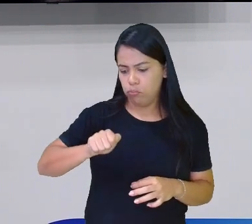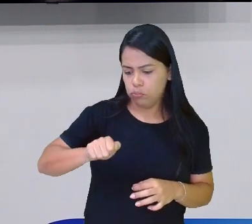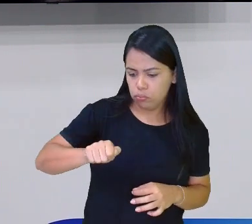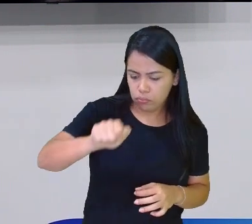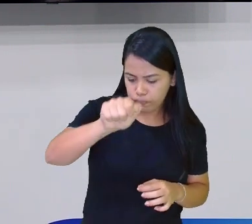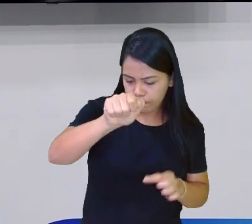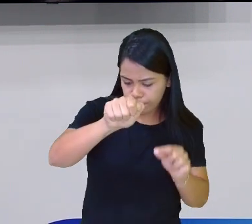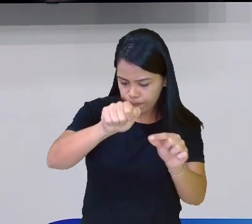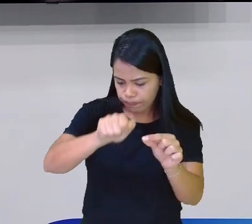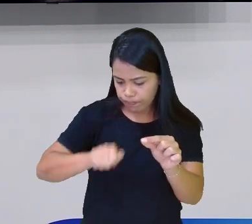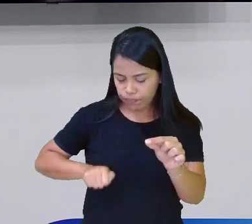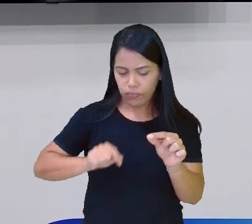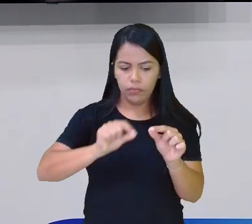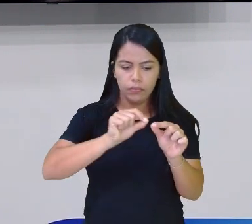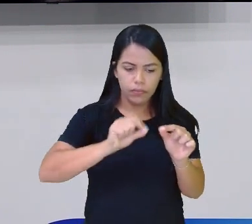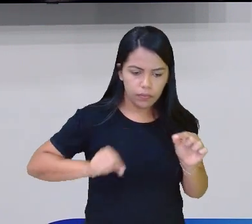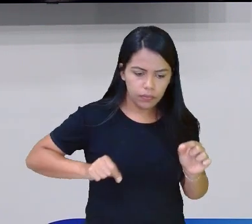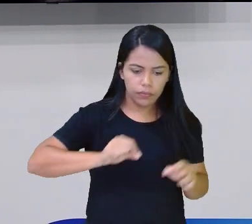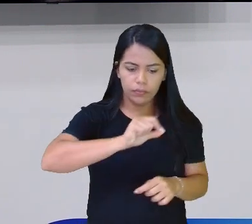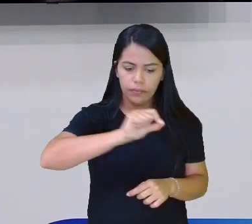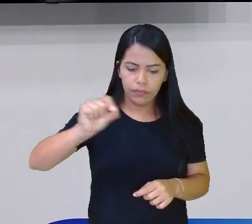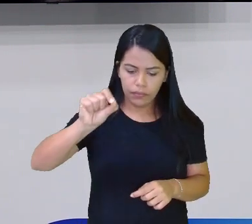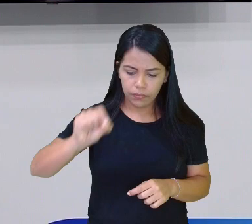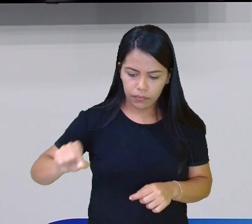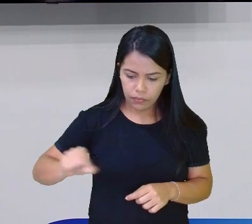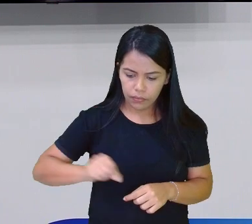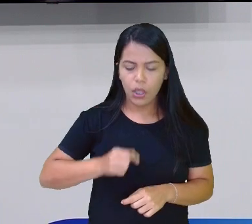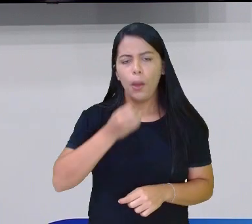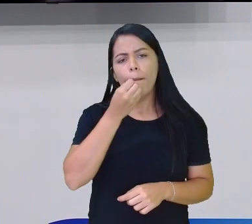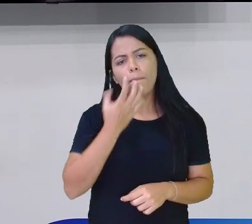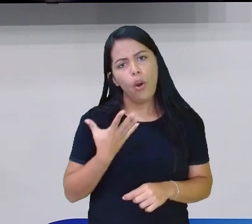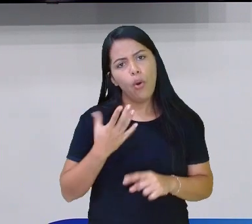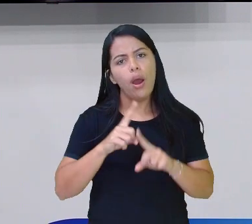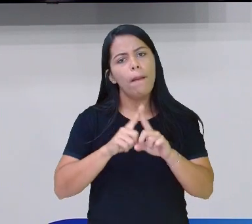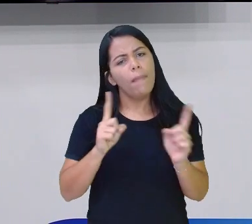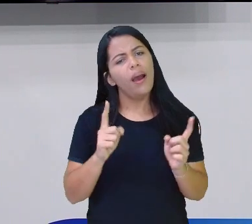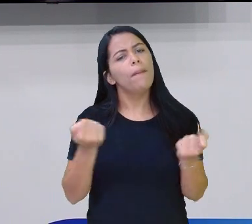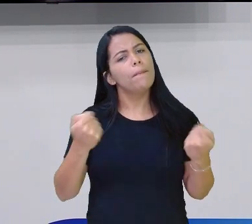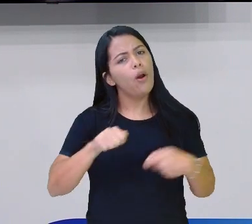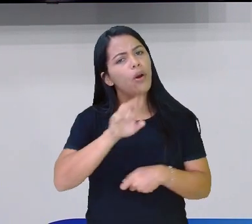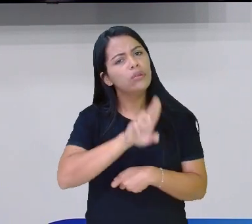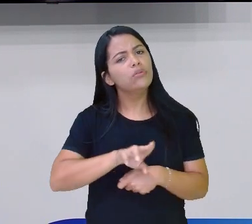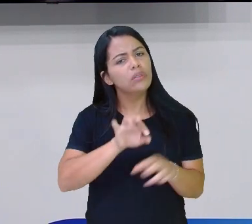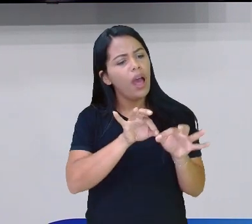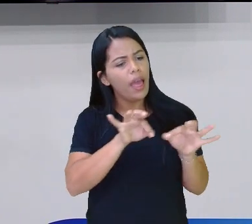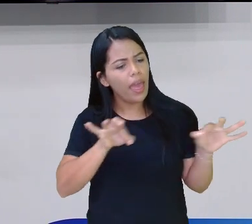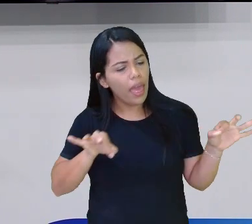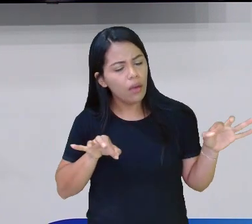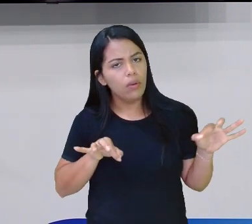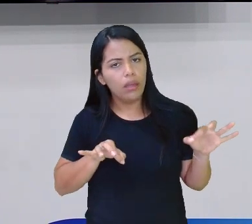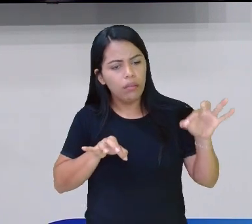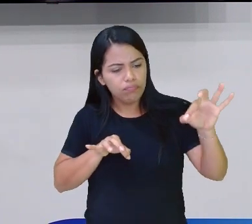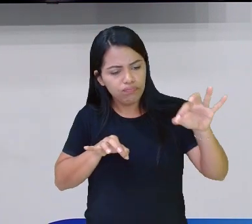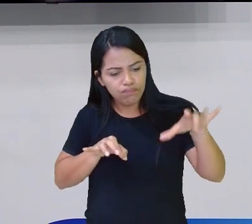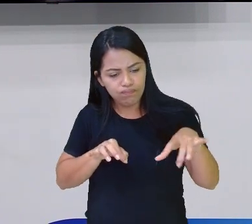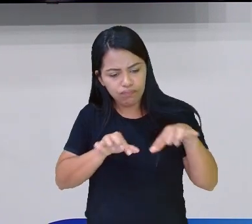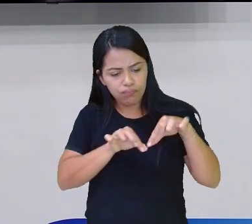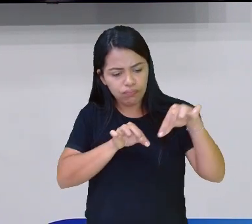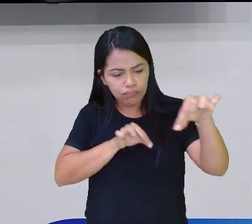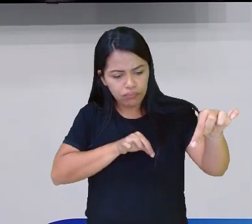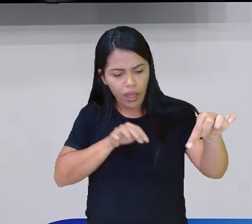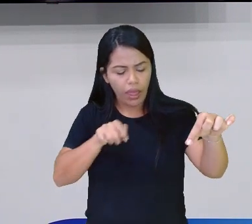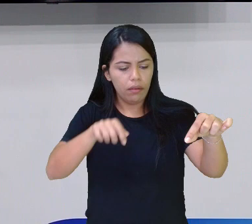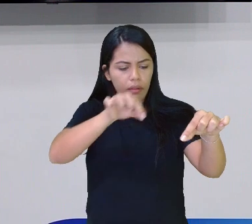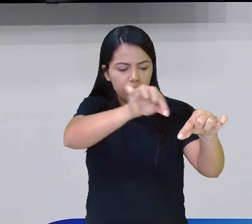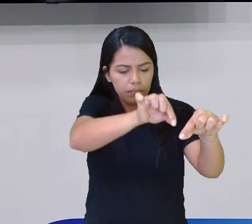uma derrapada. Então, usa a régua, faz bem caprichado, não vai desenhar de caneta, não é? Porque se errar, usa um lápis, usa a